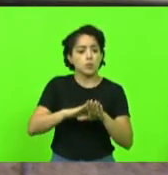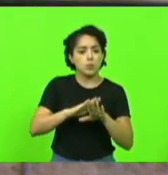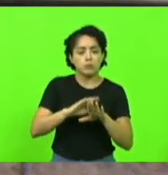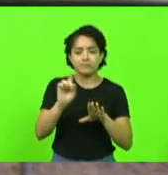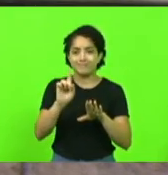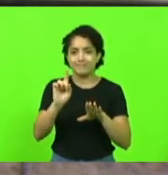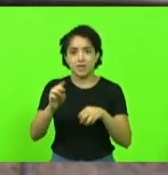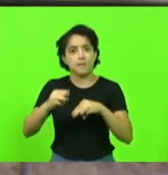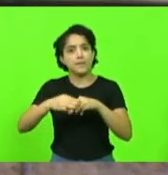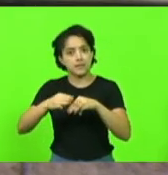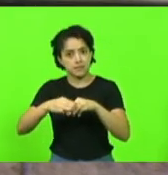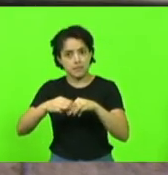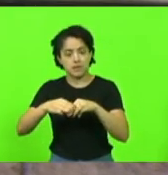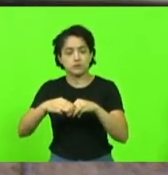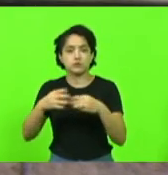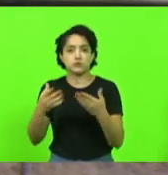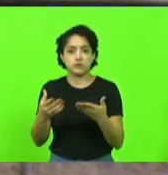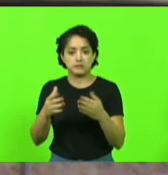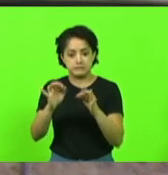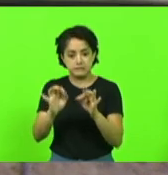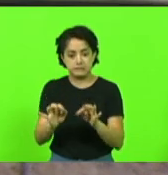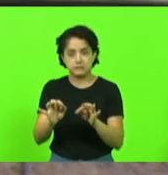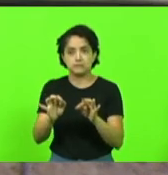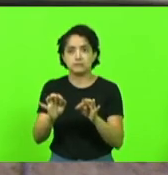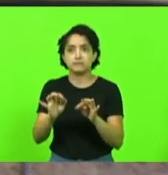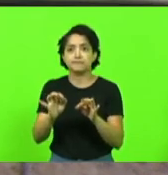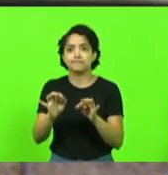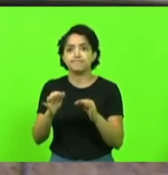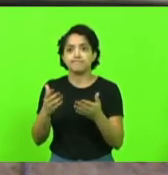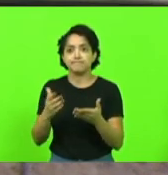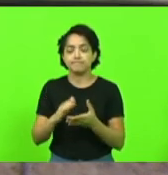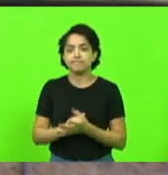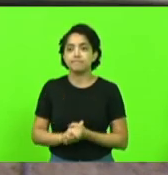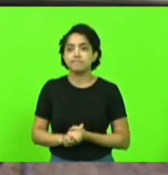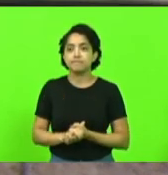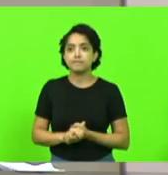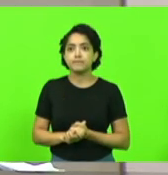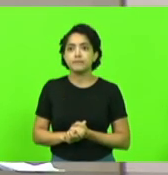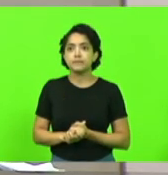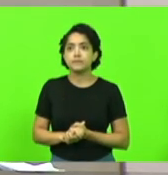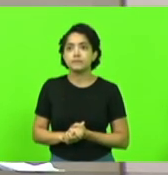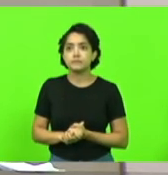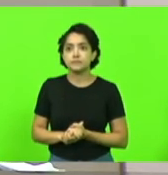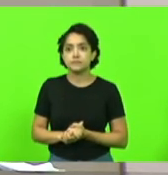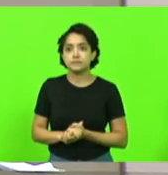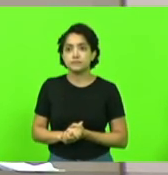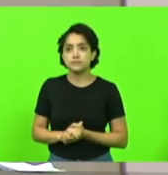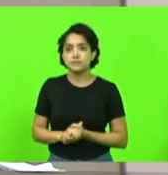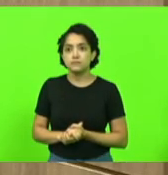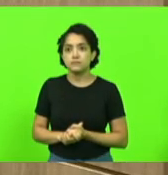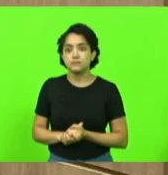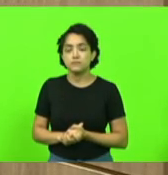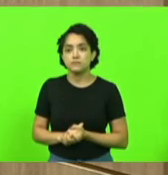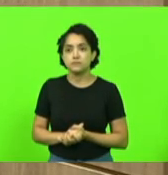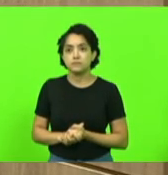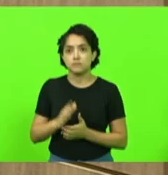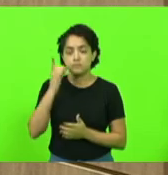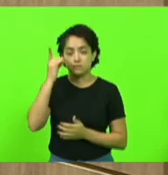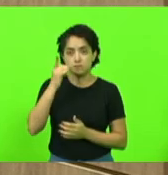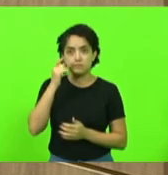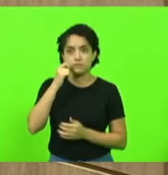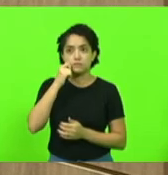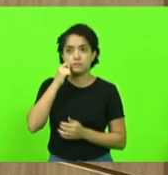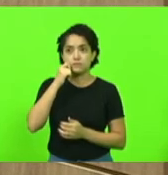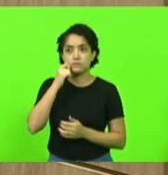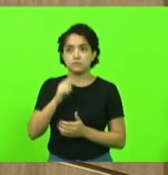matemático. Eu fico com Einstein. Obrigado, senhor presidente. Senhor presidente, deputada Ana. Deputada Ana, para